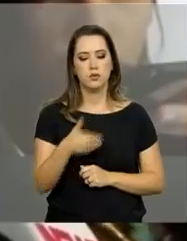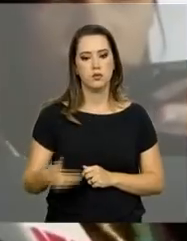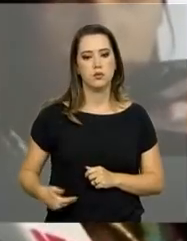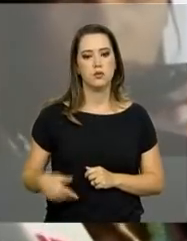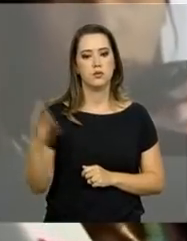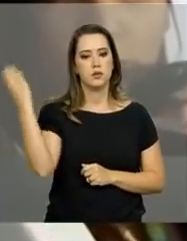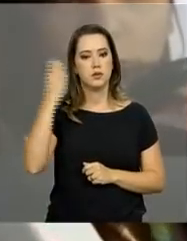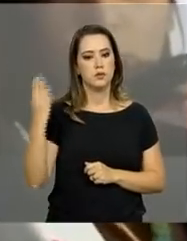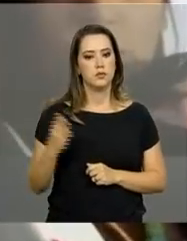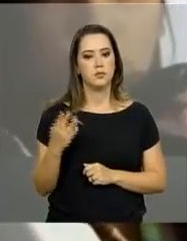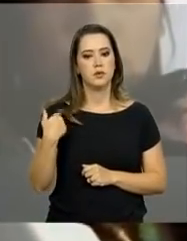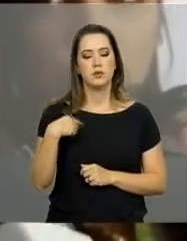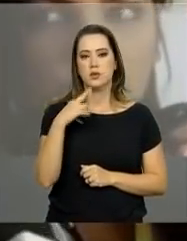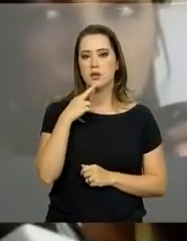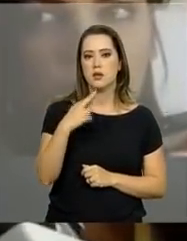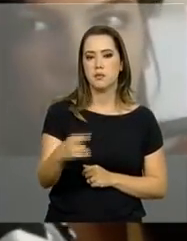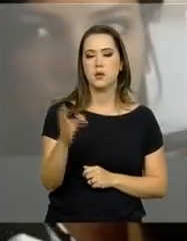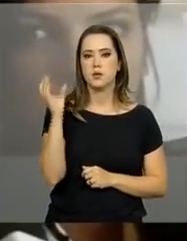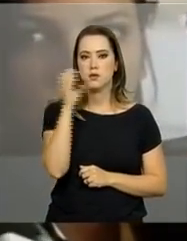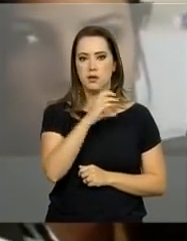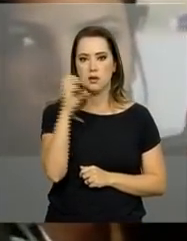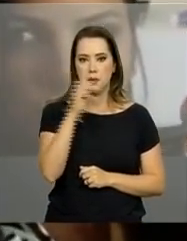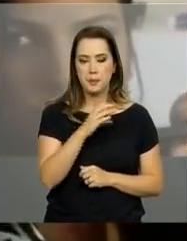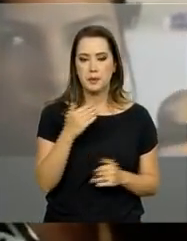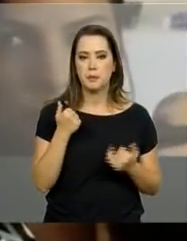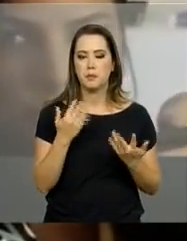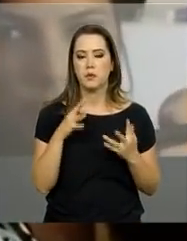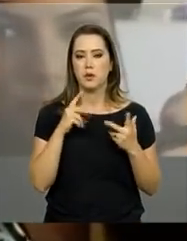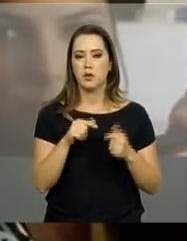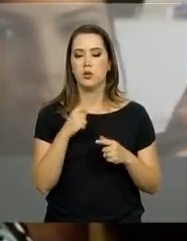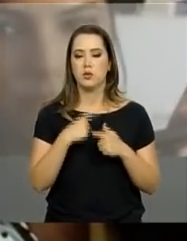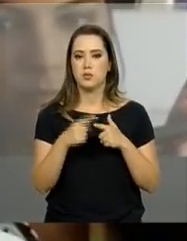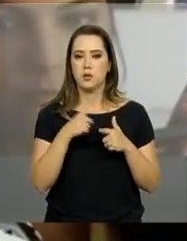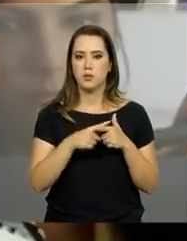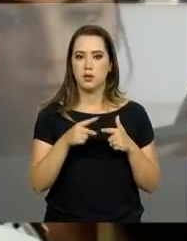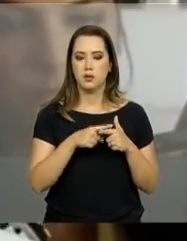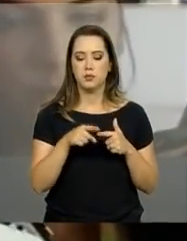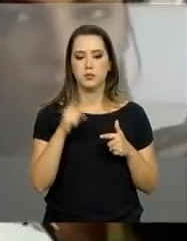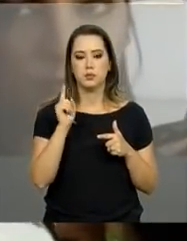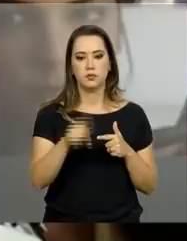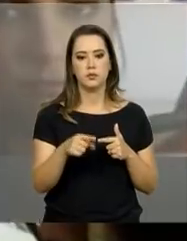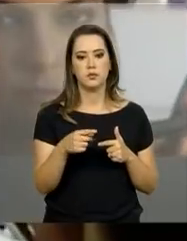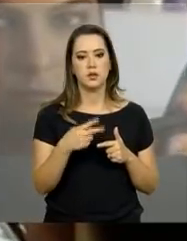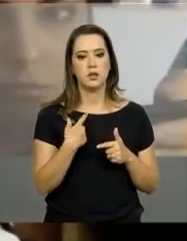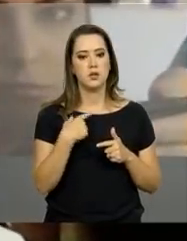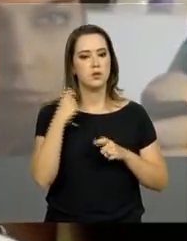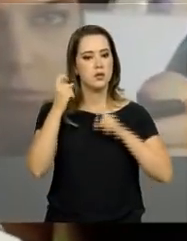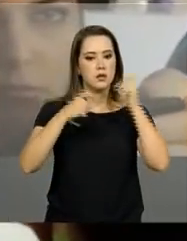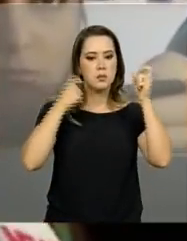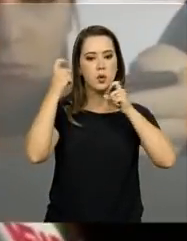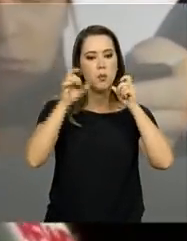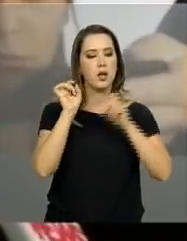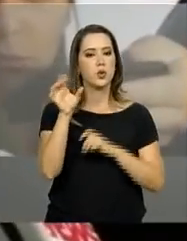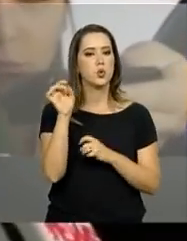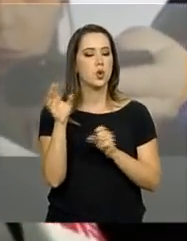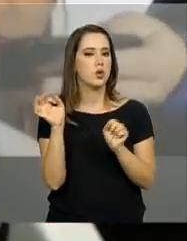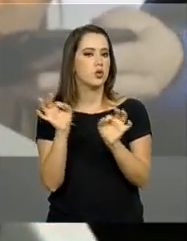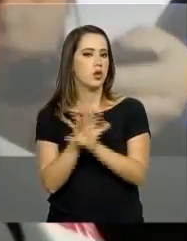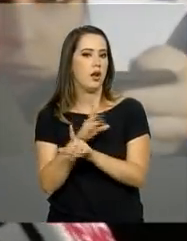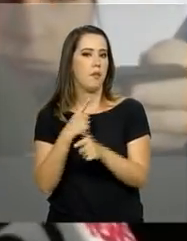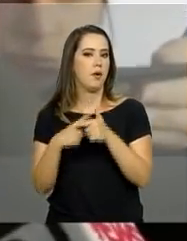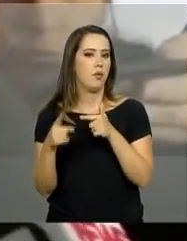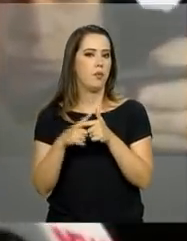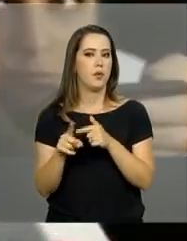governo brasileiro deu uma resposta muito rápida a toda essa situação e não está preocupado apenas de resolver uma